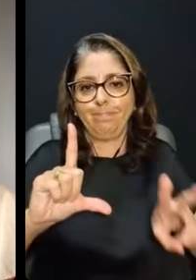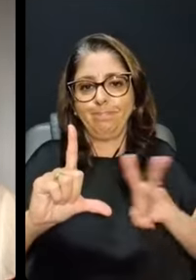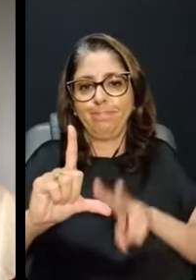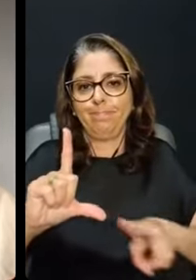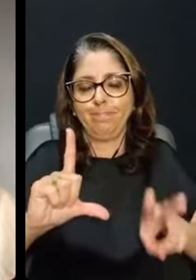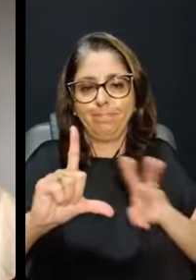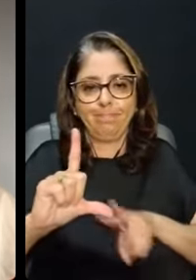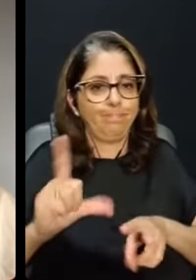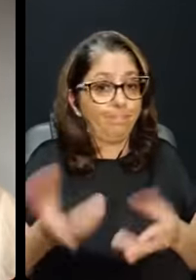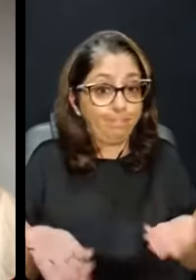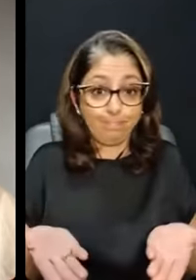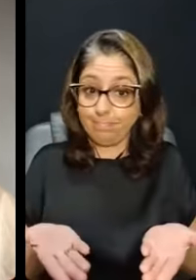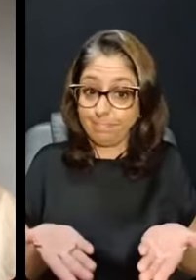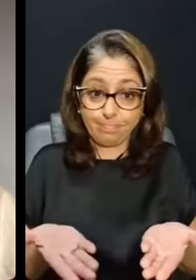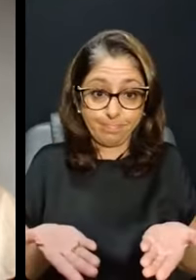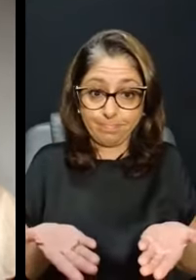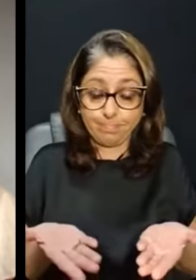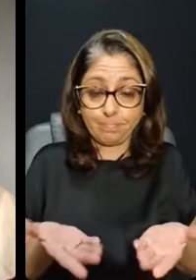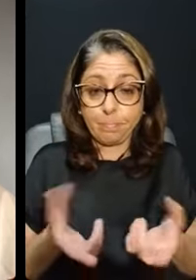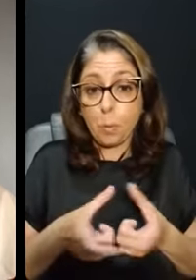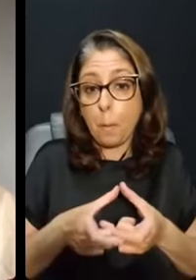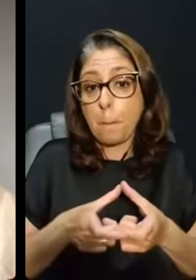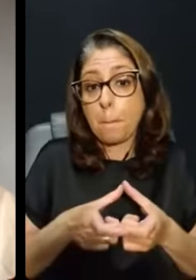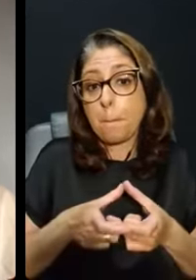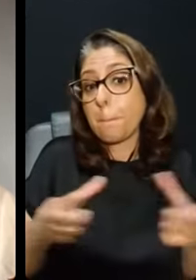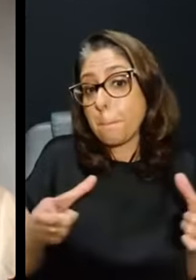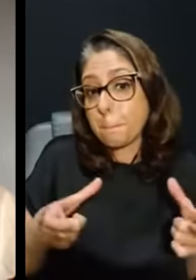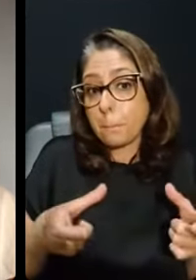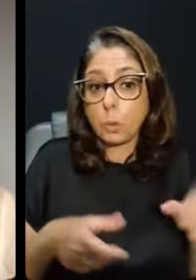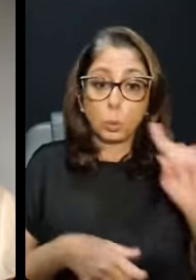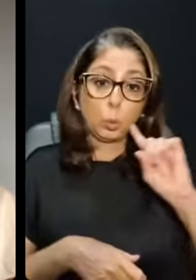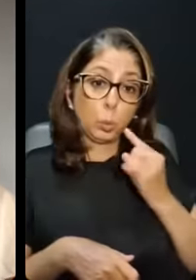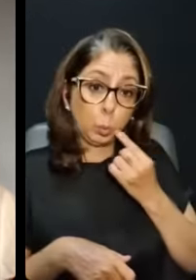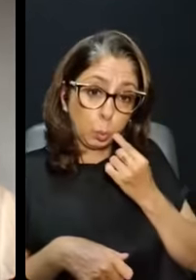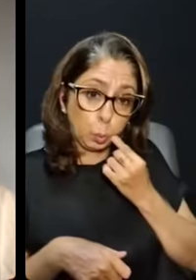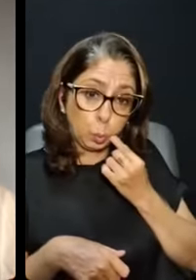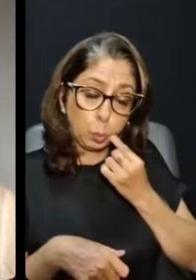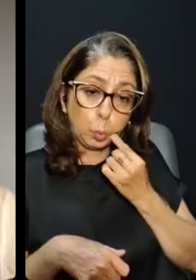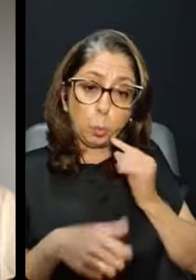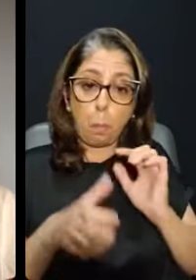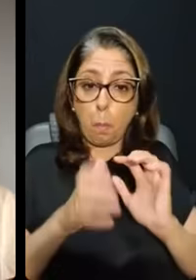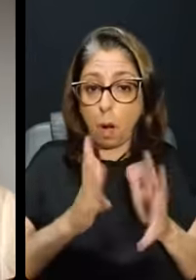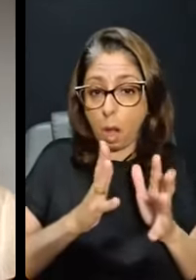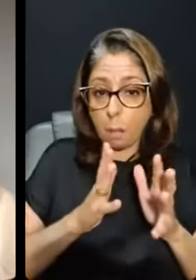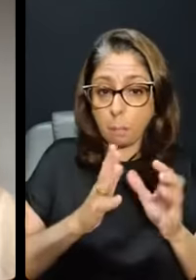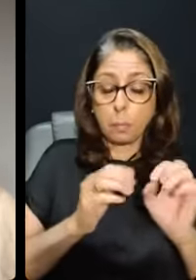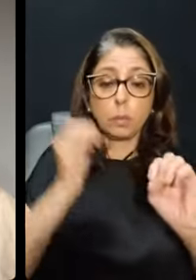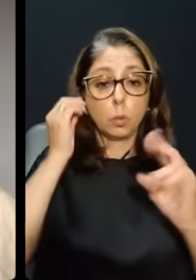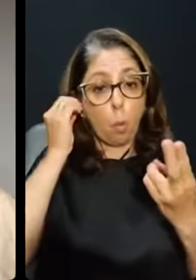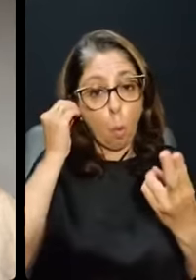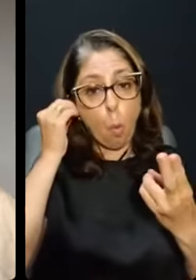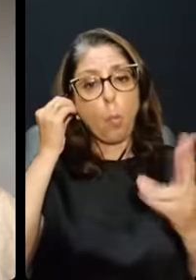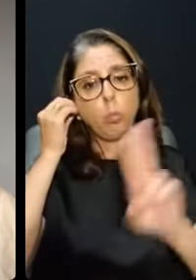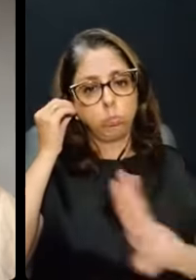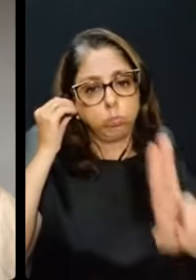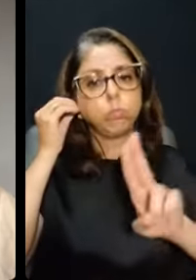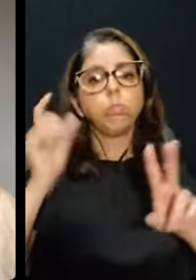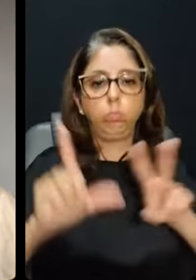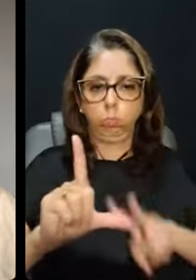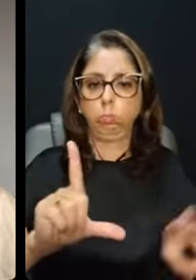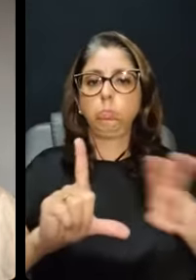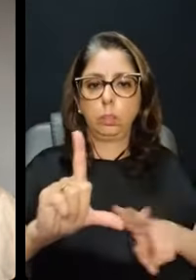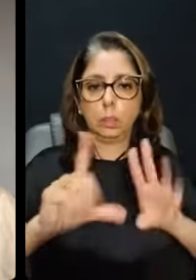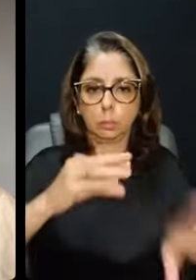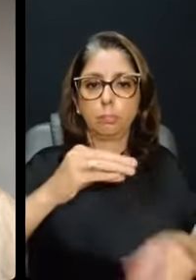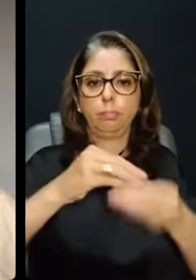toda pessoa com deficiência visual ou com deficiência auditiva, ela fala Libras. Às vezes ela precisa da legenda, e a